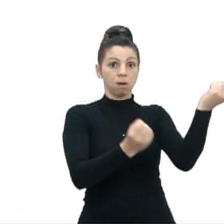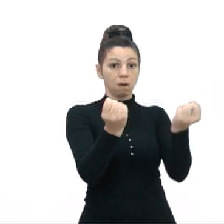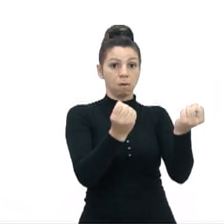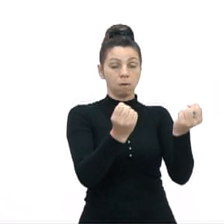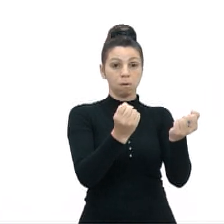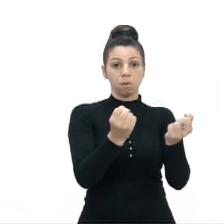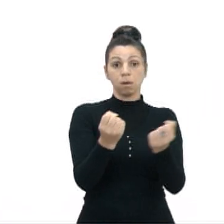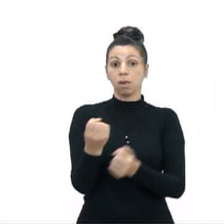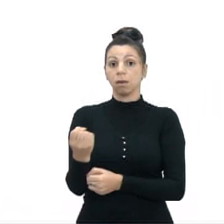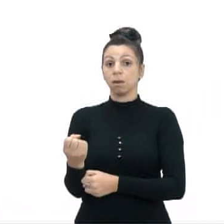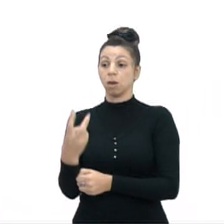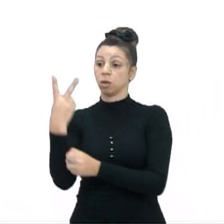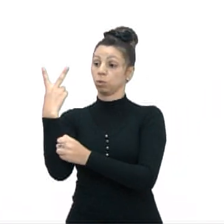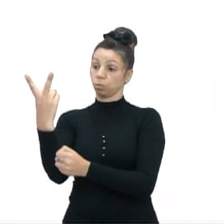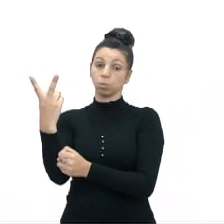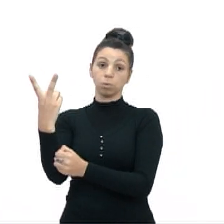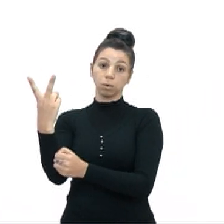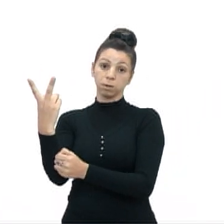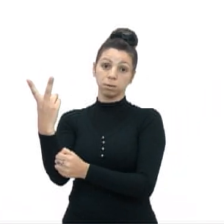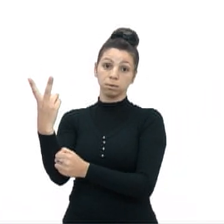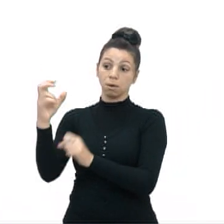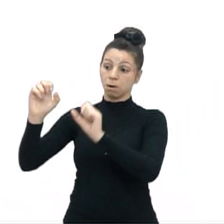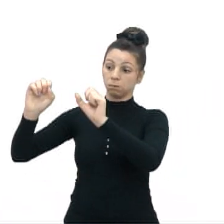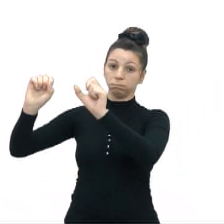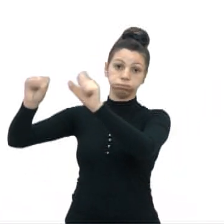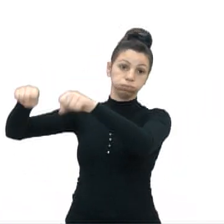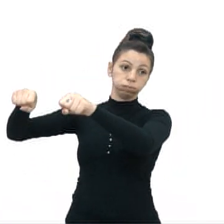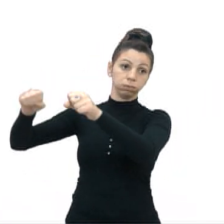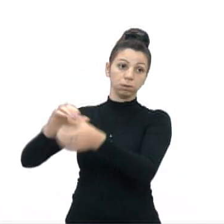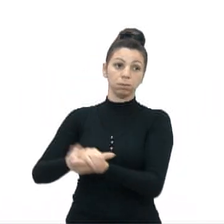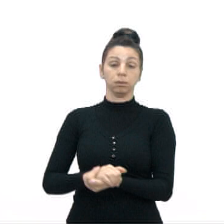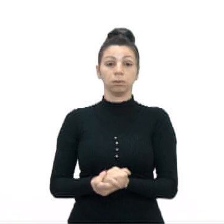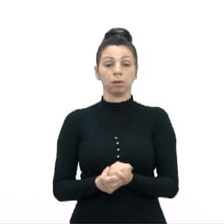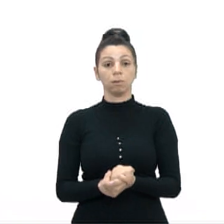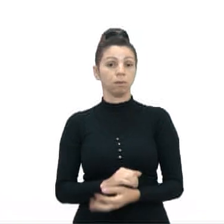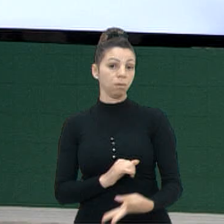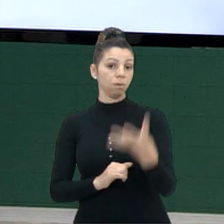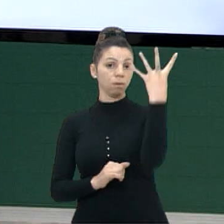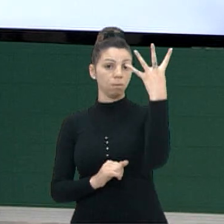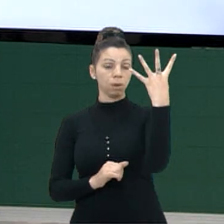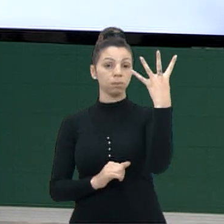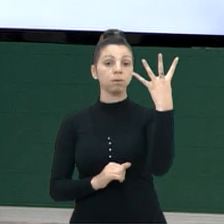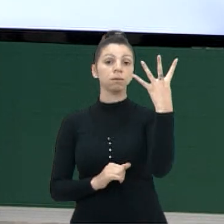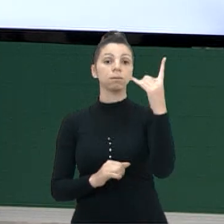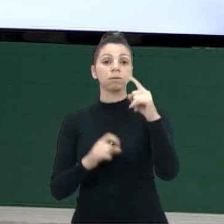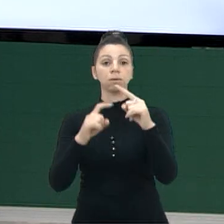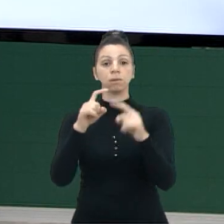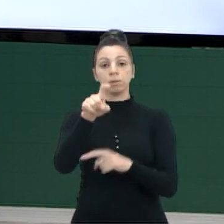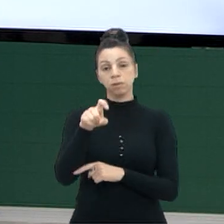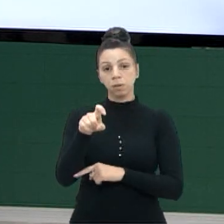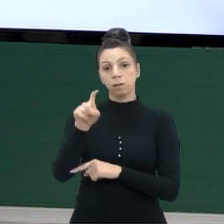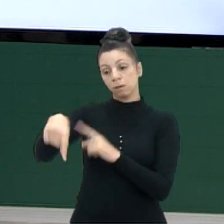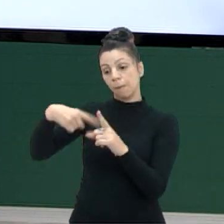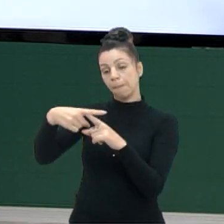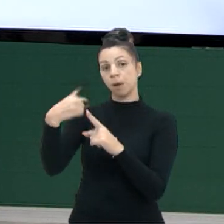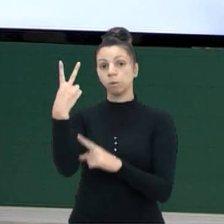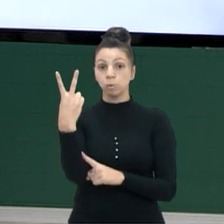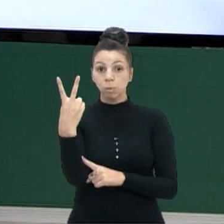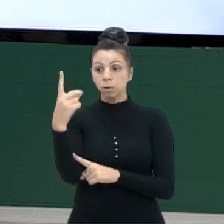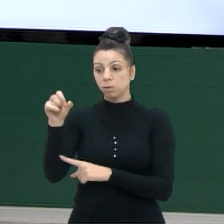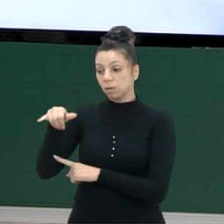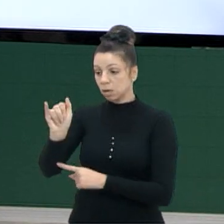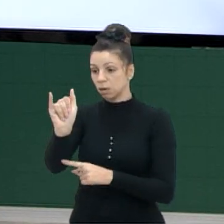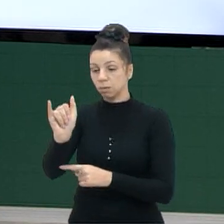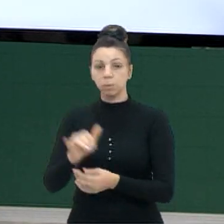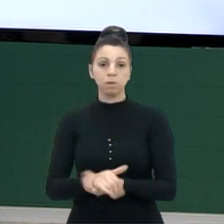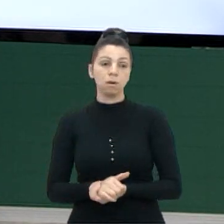moto, ok? Então, a minha resposta vai ser 4x mais 2y. Vamos continuar?